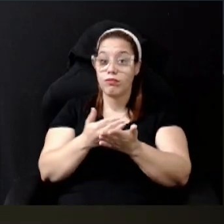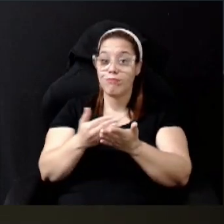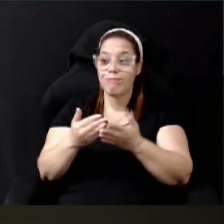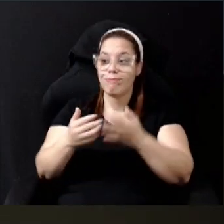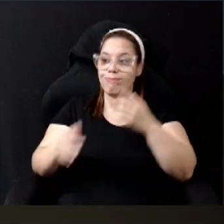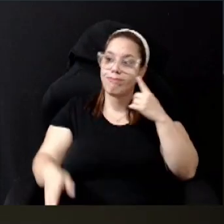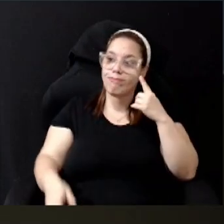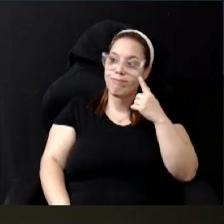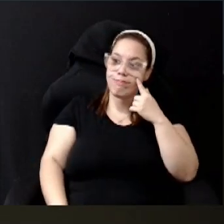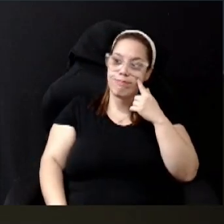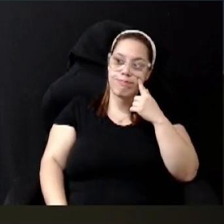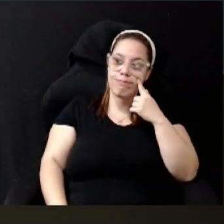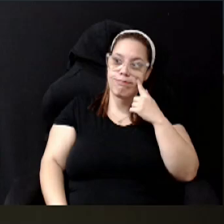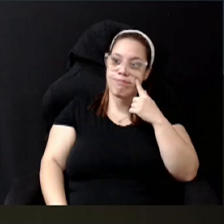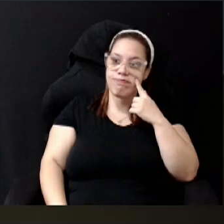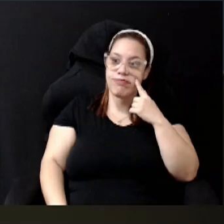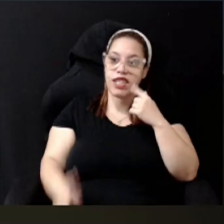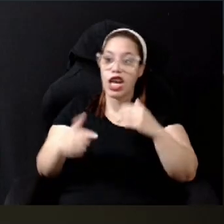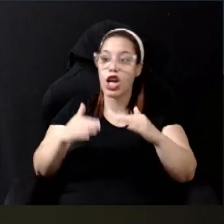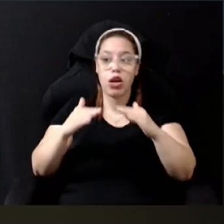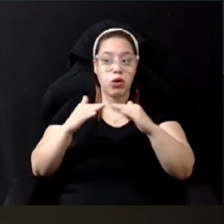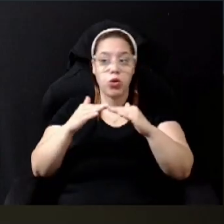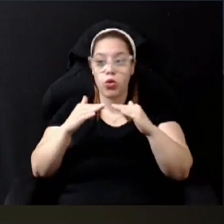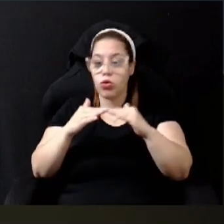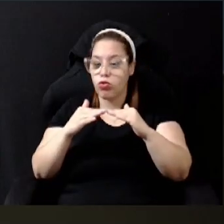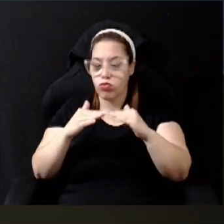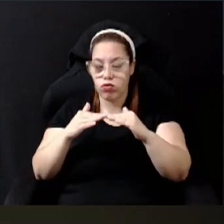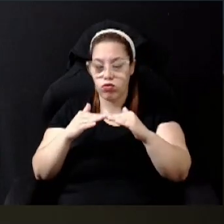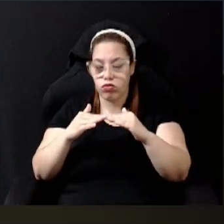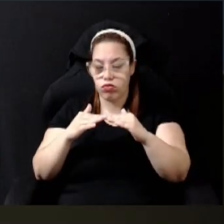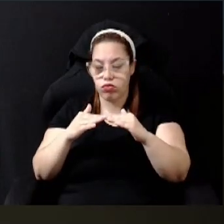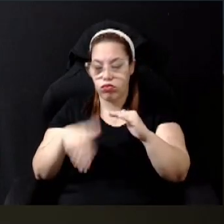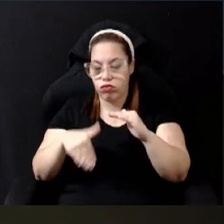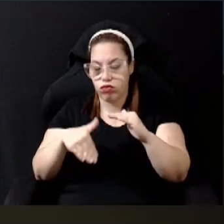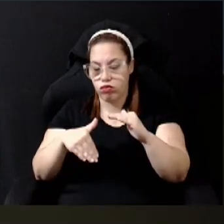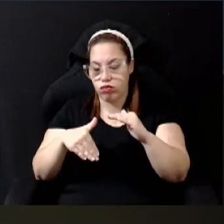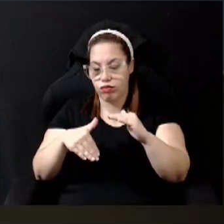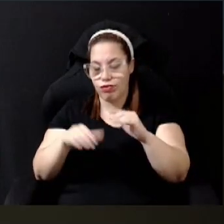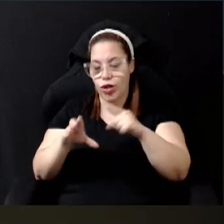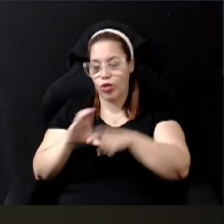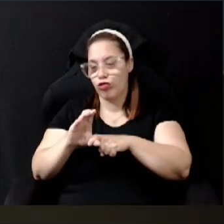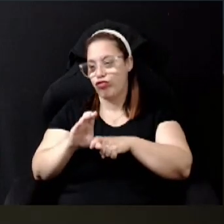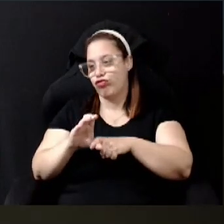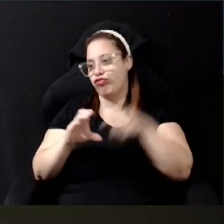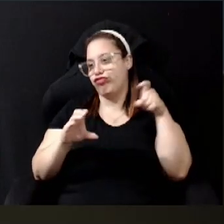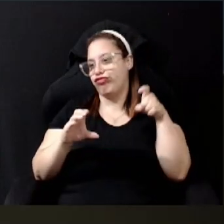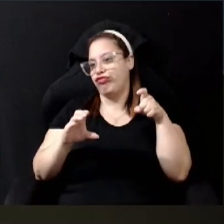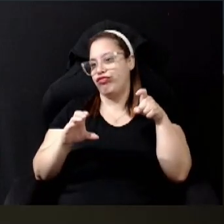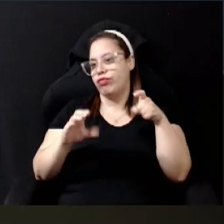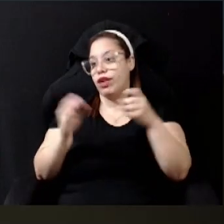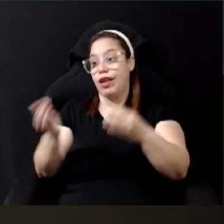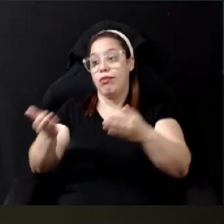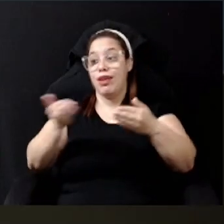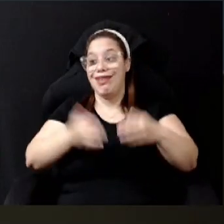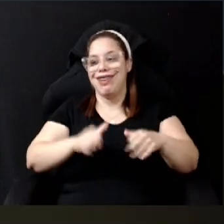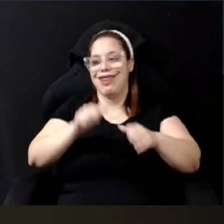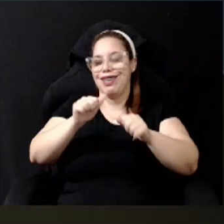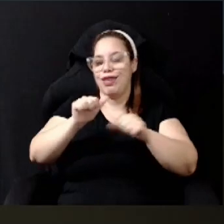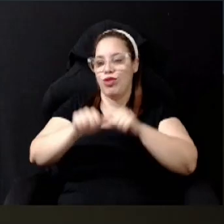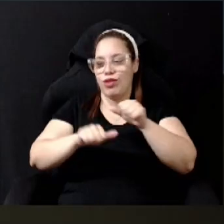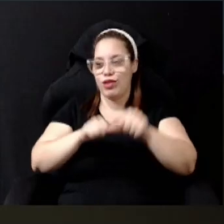não concordava, mas que eu não tinha autonomia para trazer essa mudança.